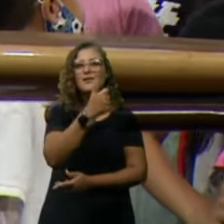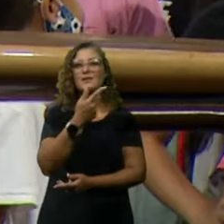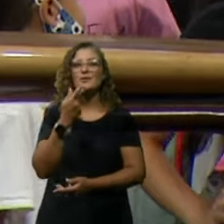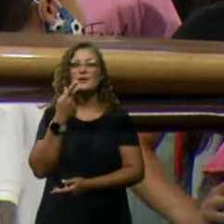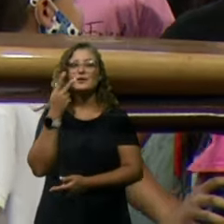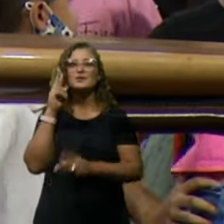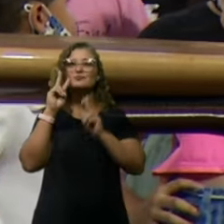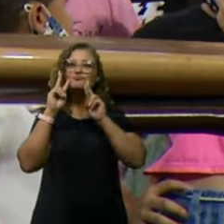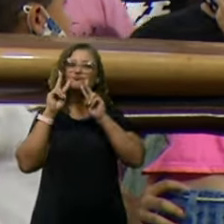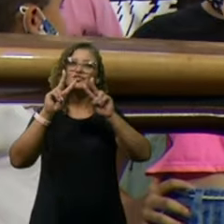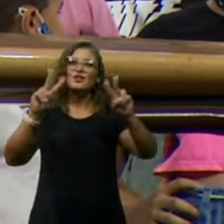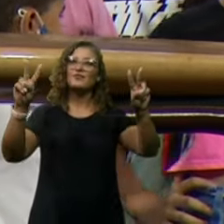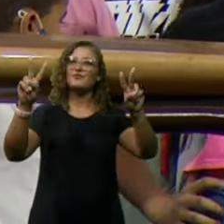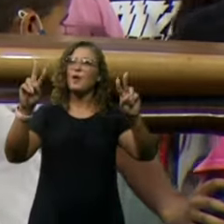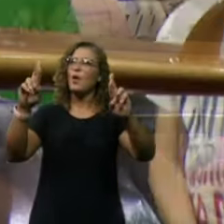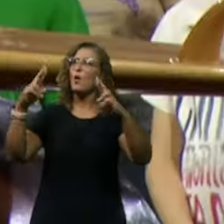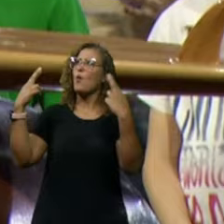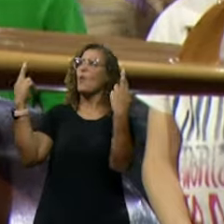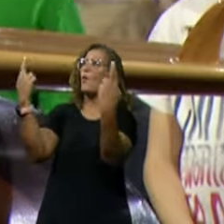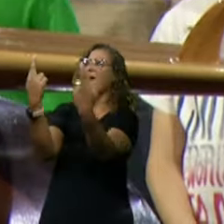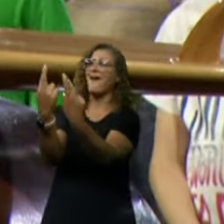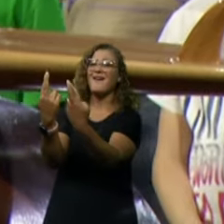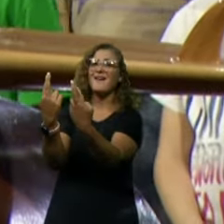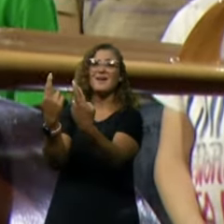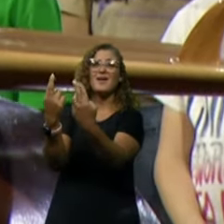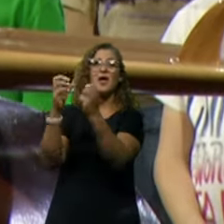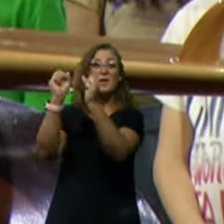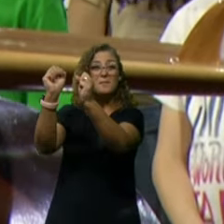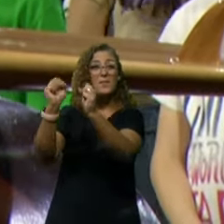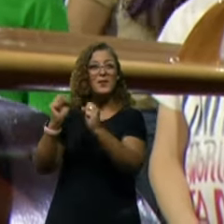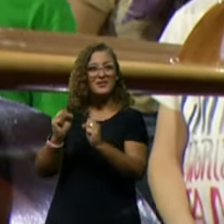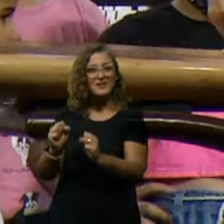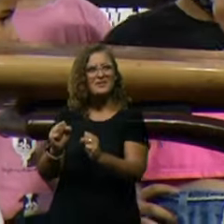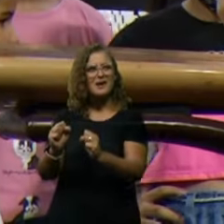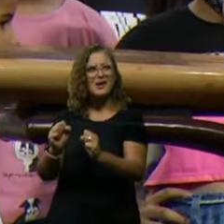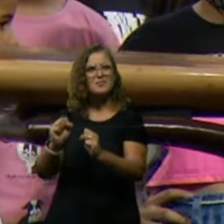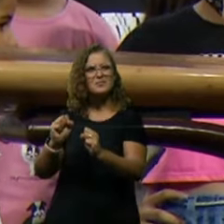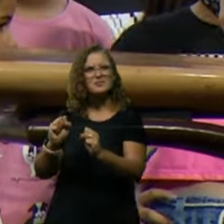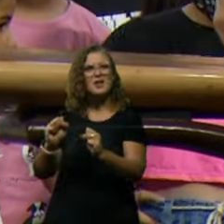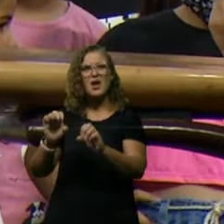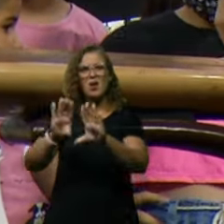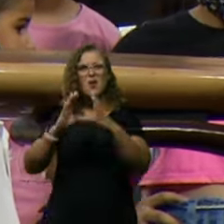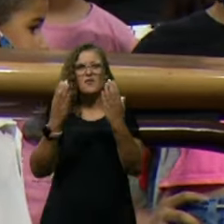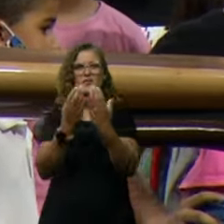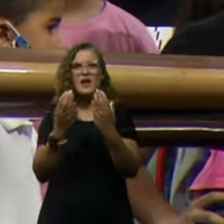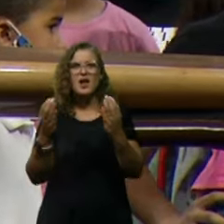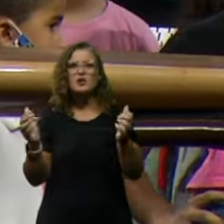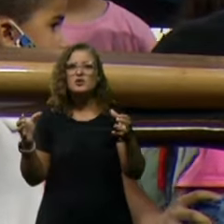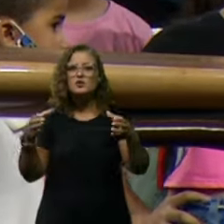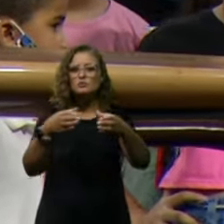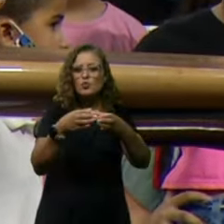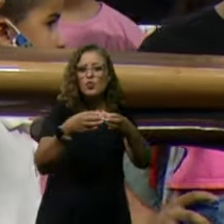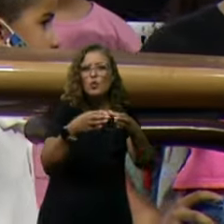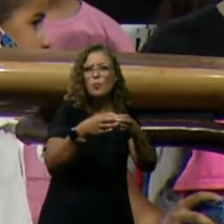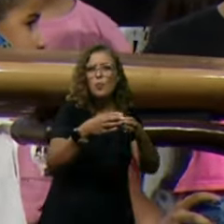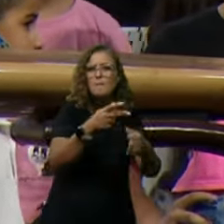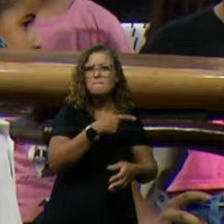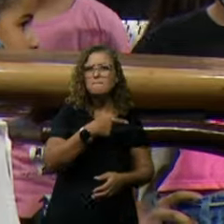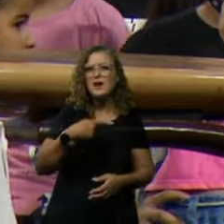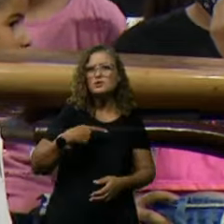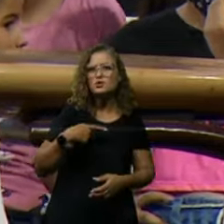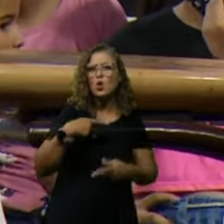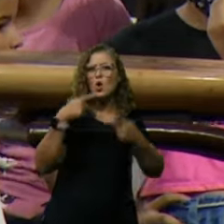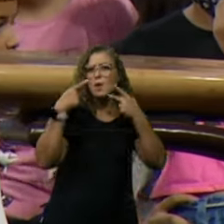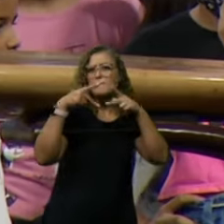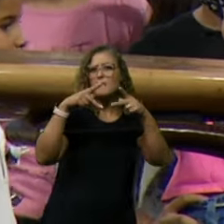conferência fechada chamando Só os nossos pastores supervisores estados time apostólico para pregar